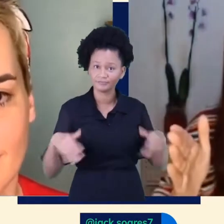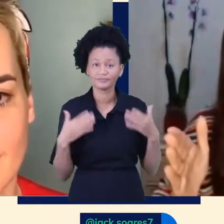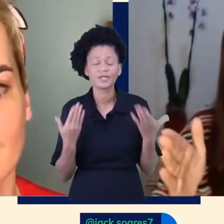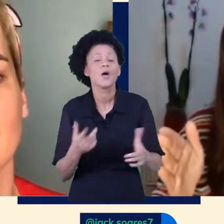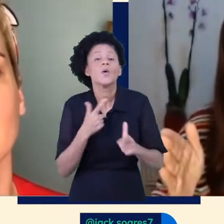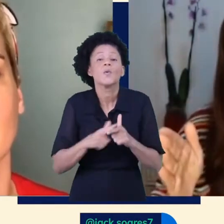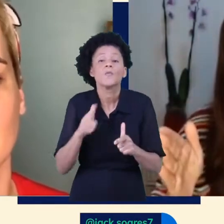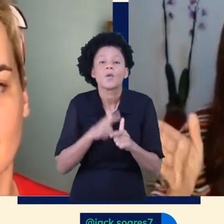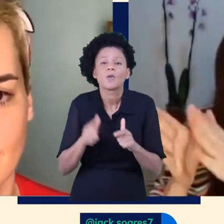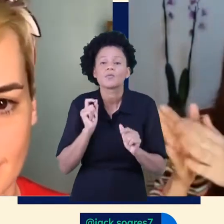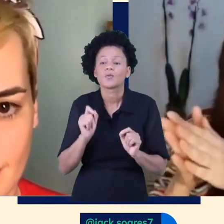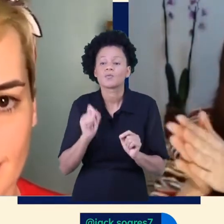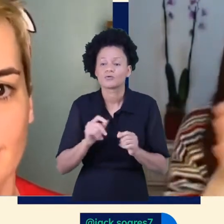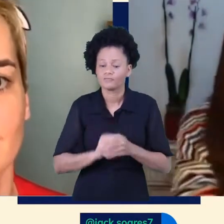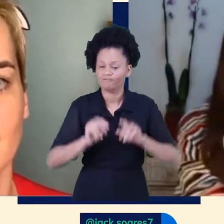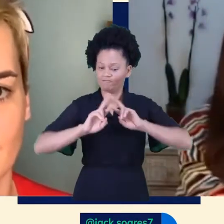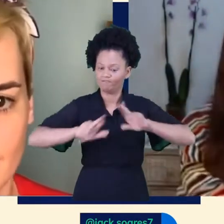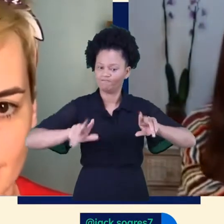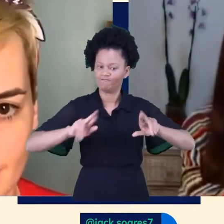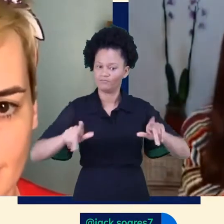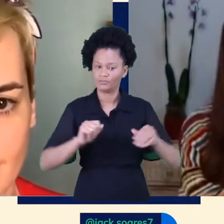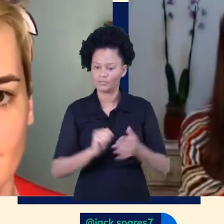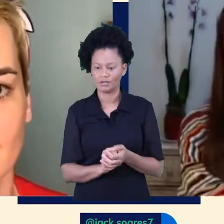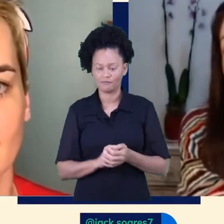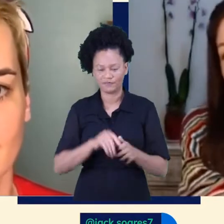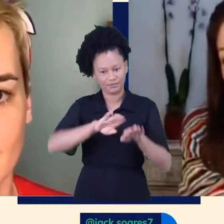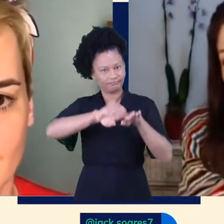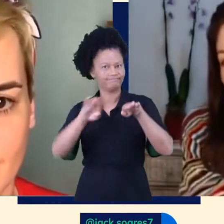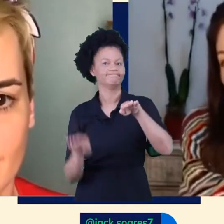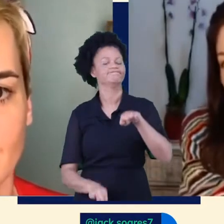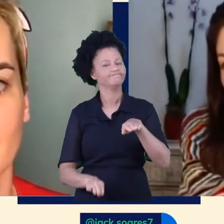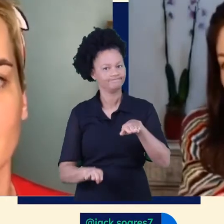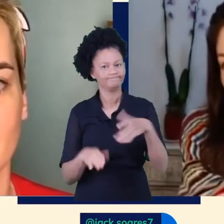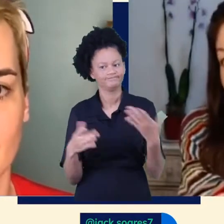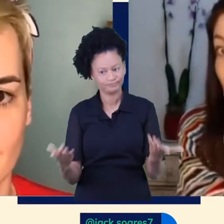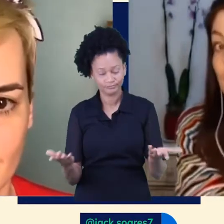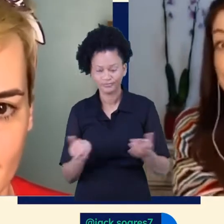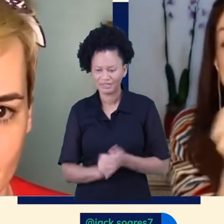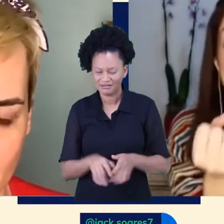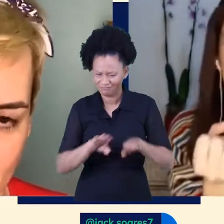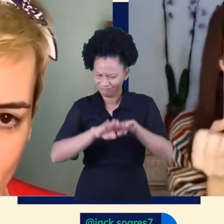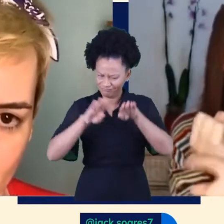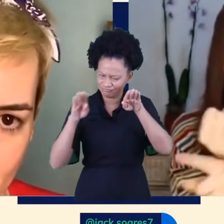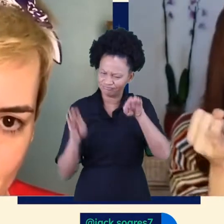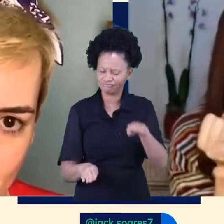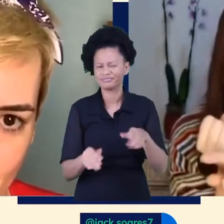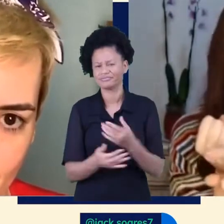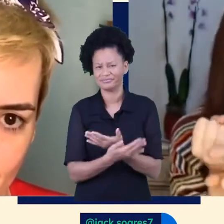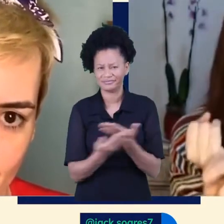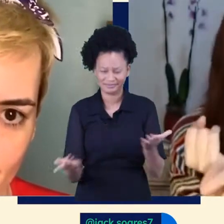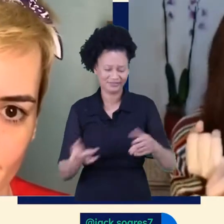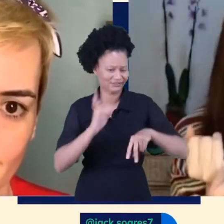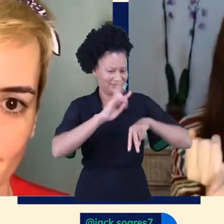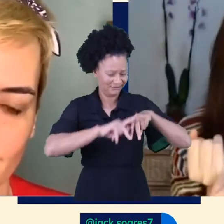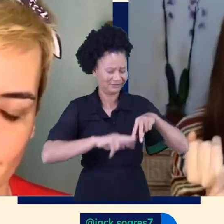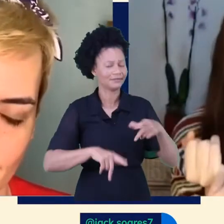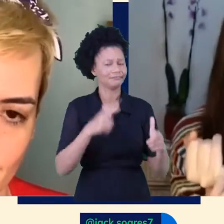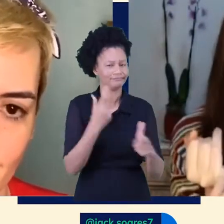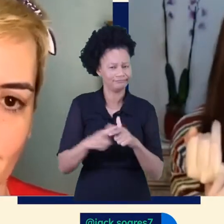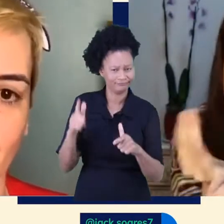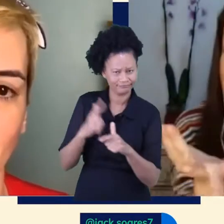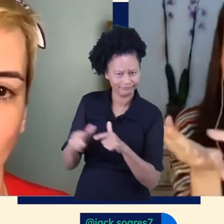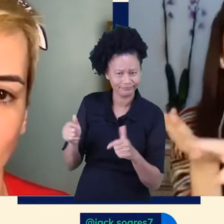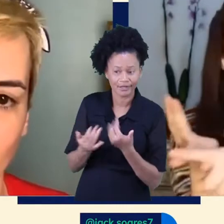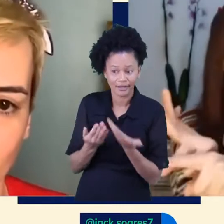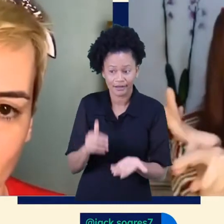vira desigualdade. Diferença não é problema, mas desigualdade de gênero é problema. É problema quando a mulher tem medo de andar sozinha na